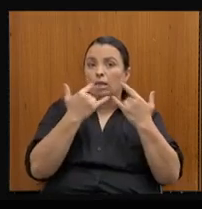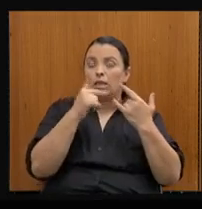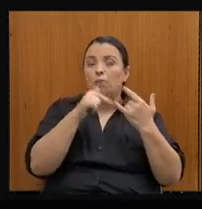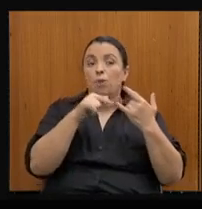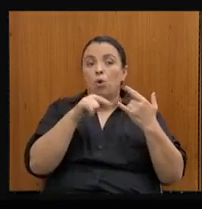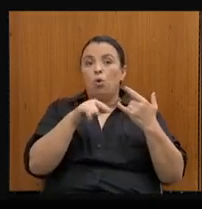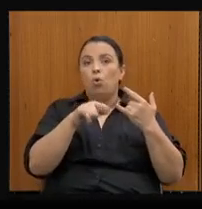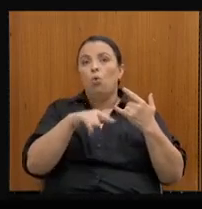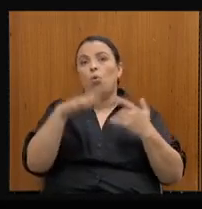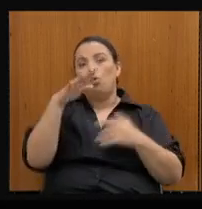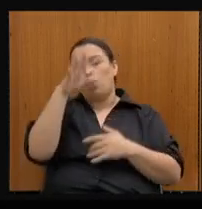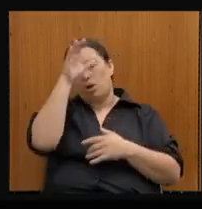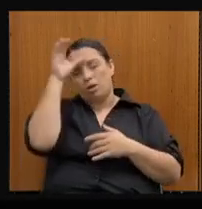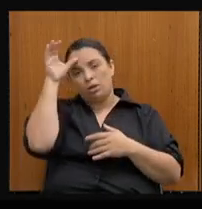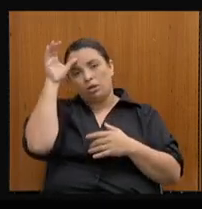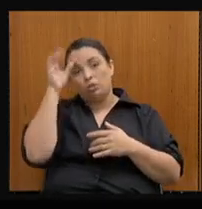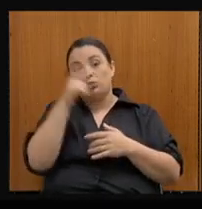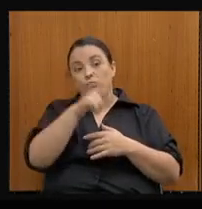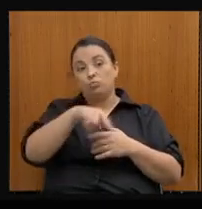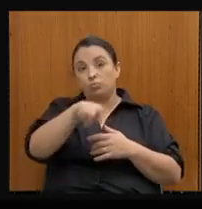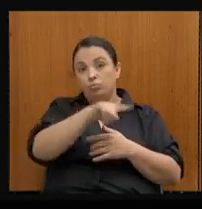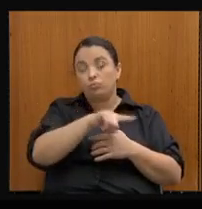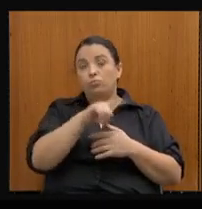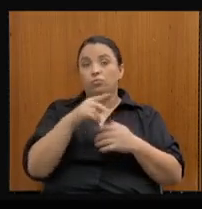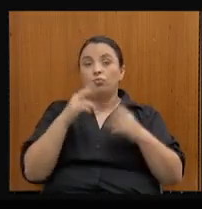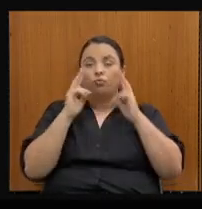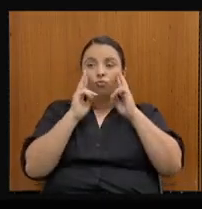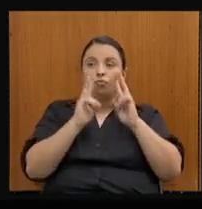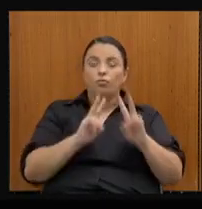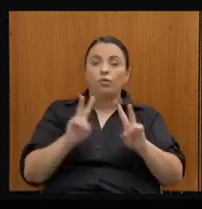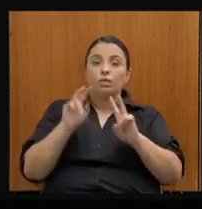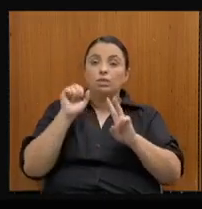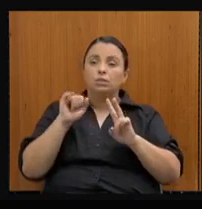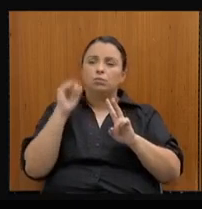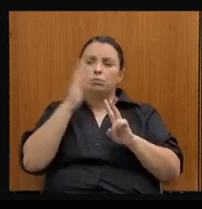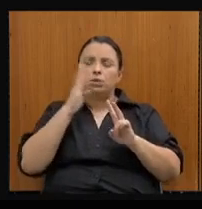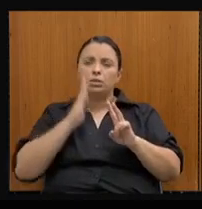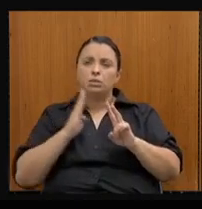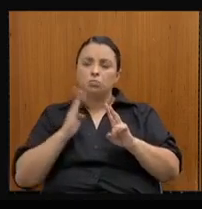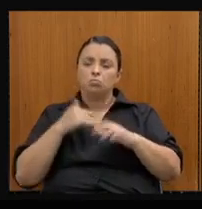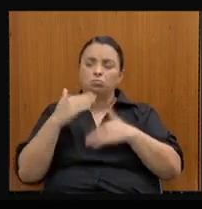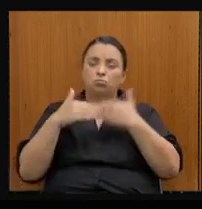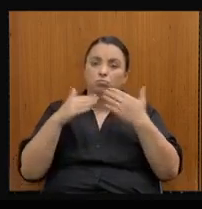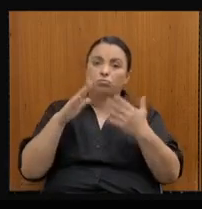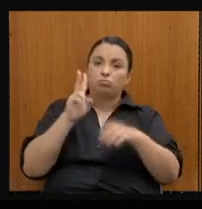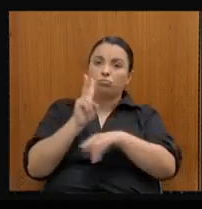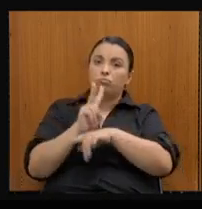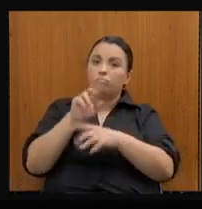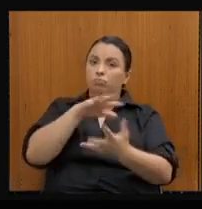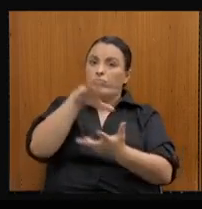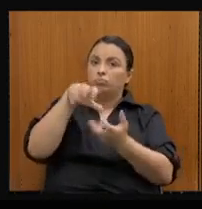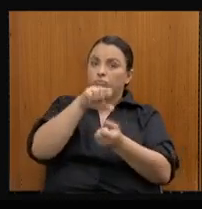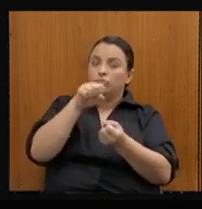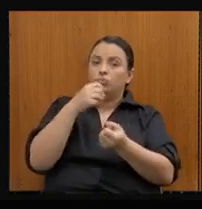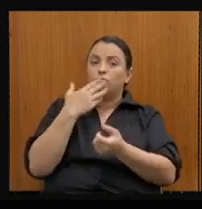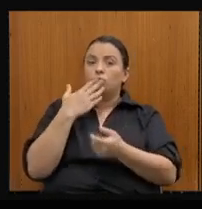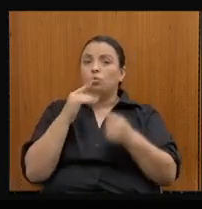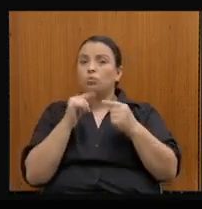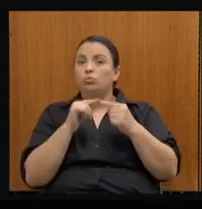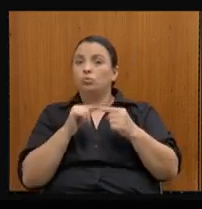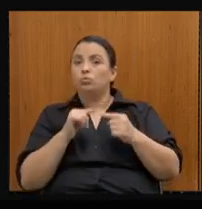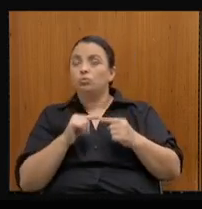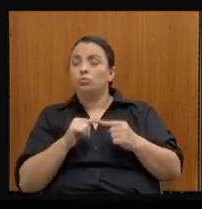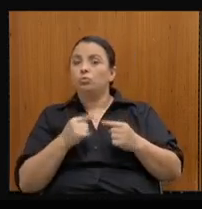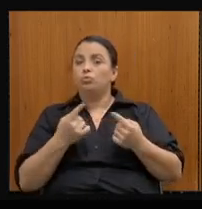Mercador vai olhar que o Brasil se desenvolve de forma sustentável Que tipo de energia ele conforme seus